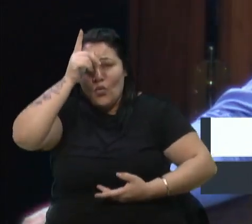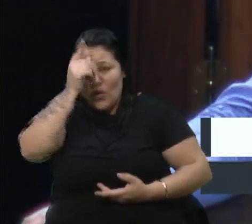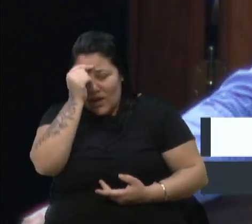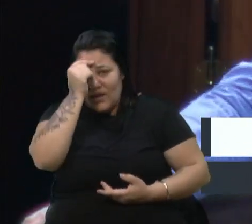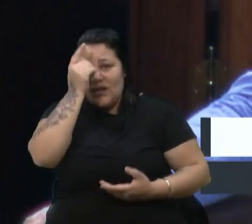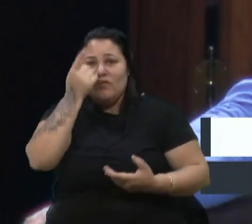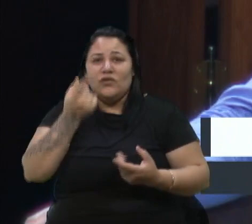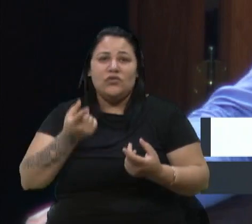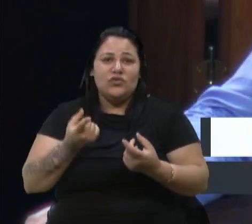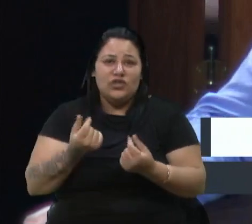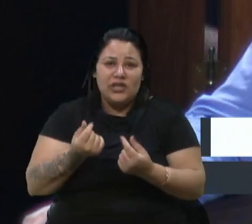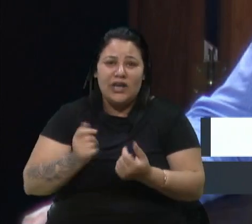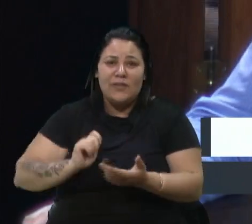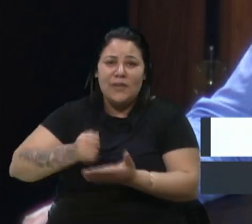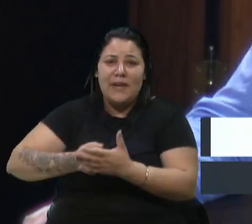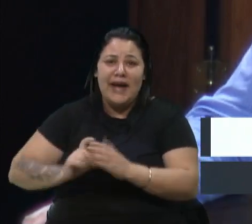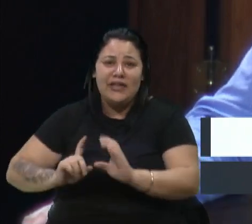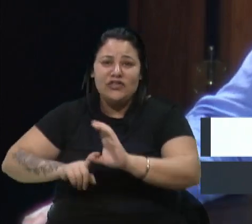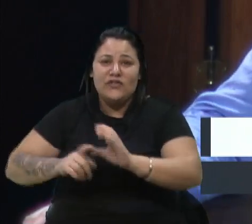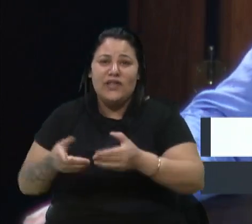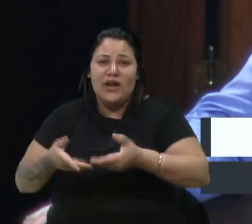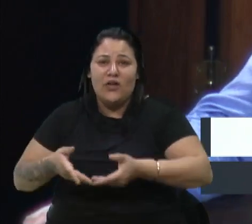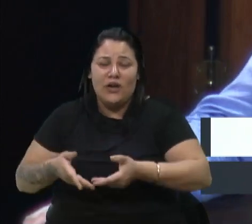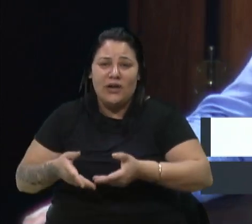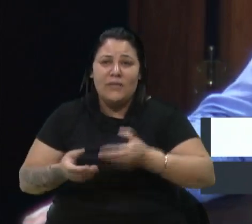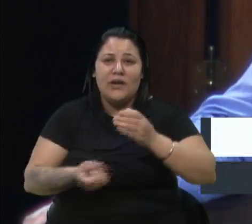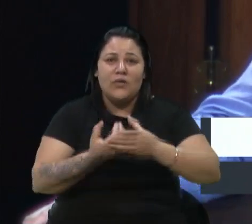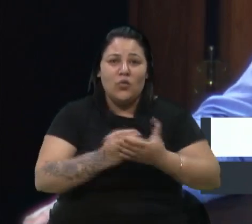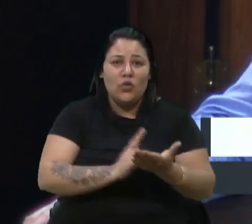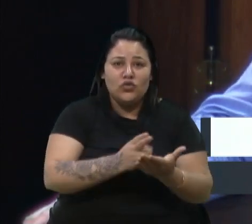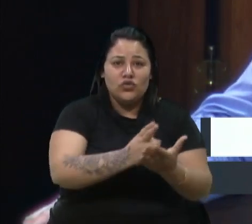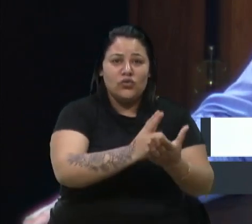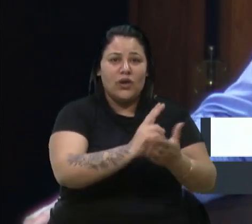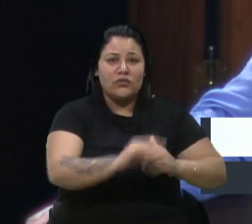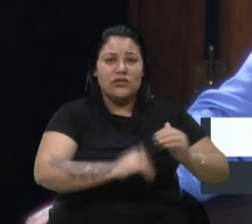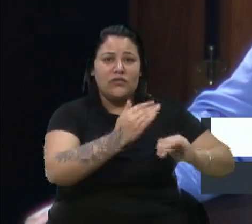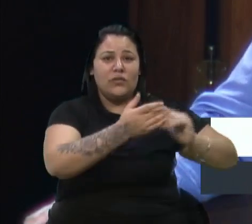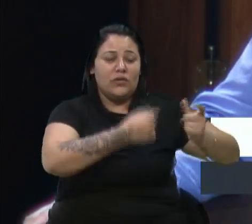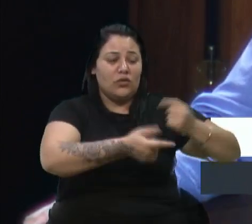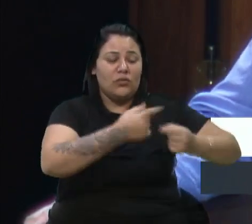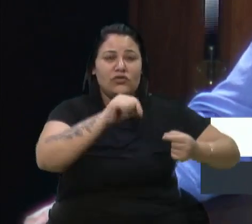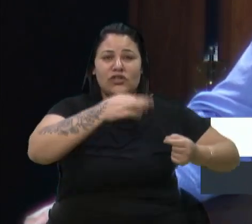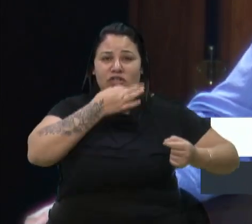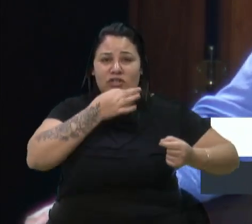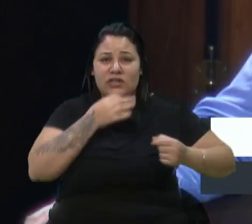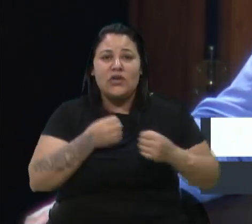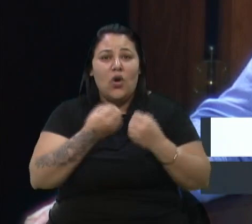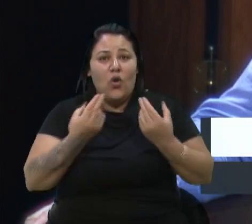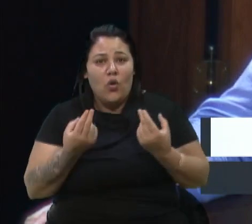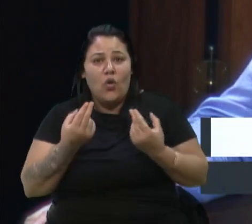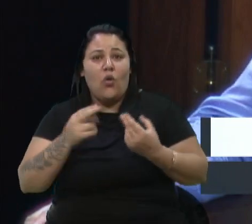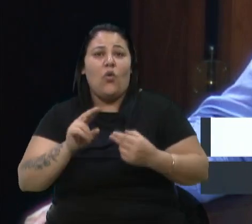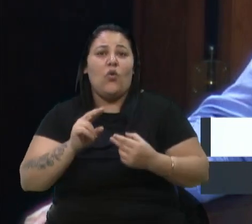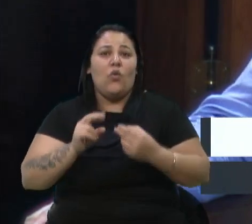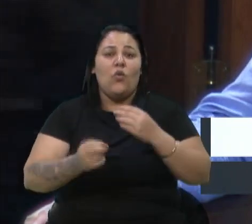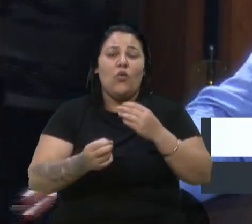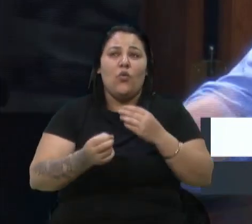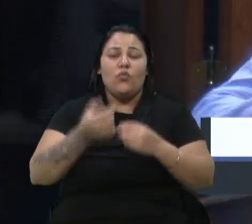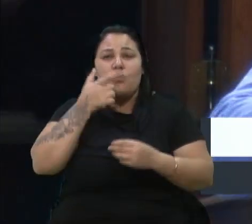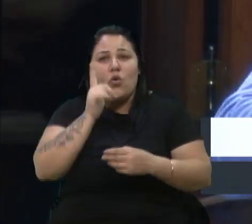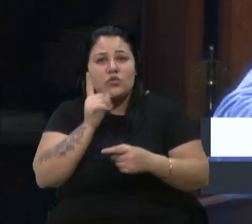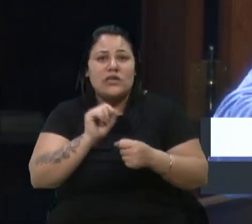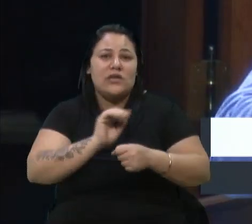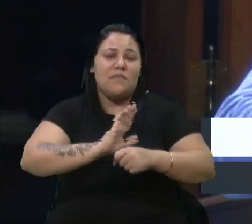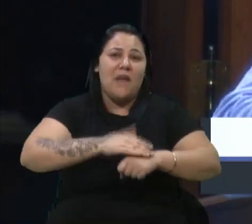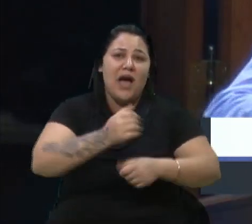empregos, que dá desenvolvimento econômico na nossa cidade, talvez gerar mais empregos.